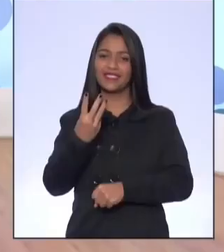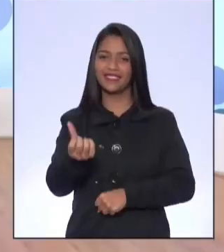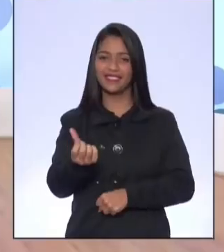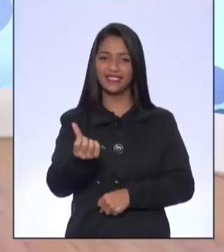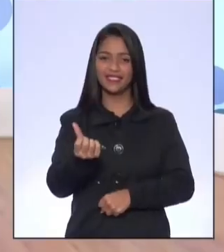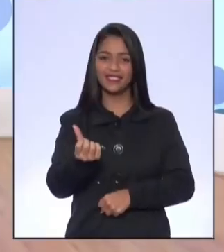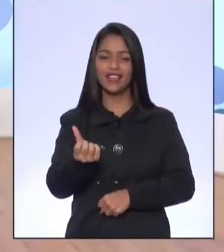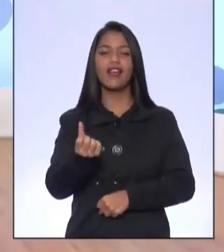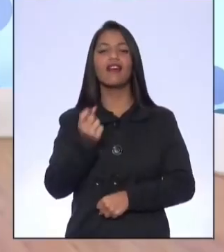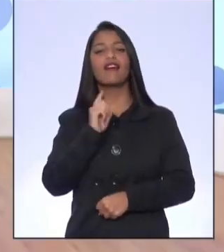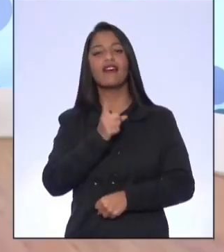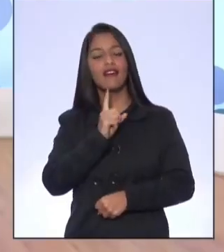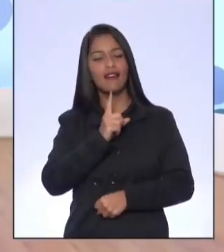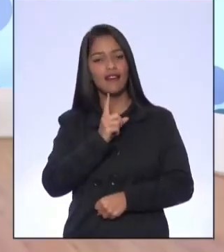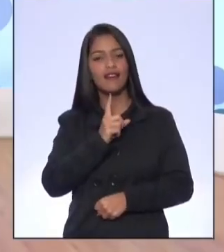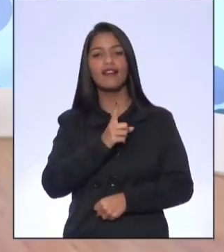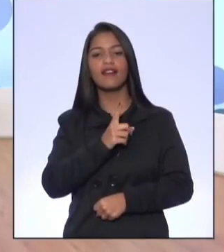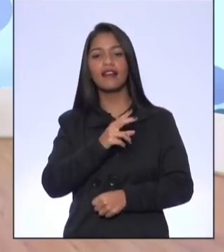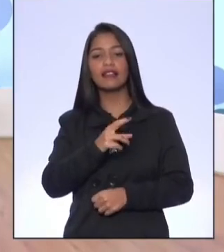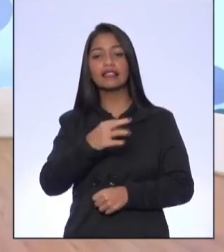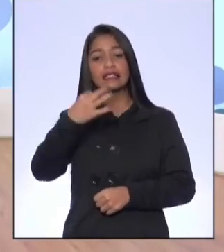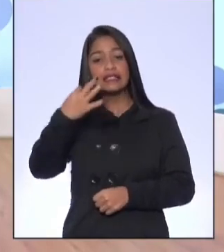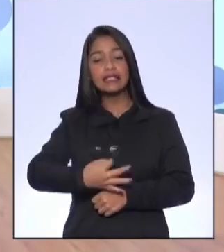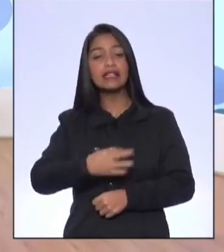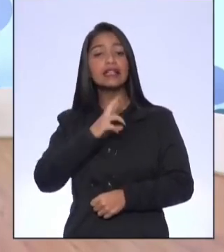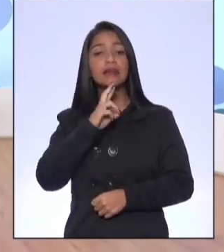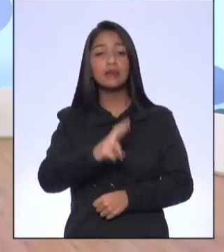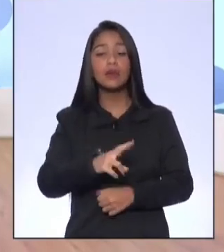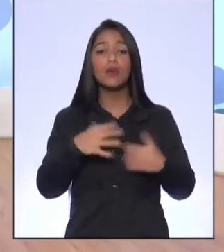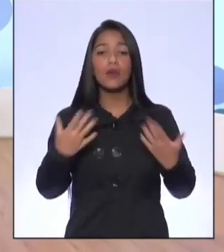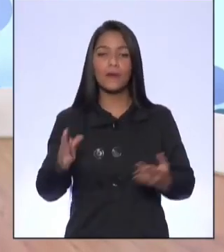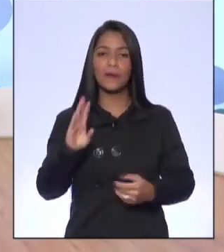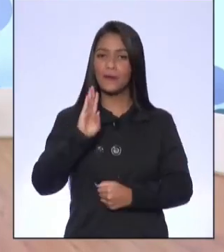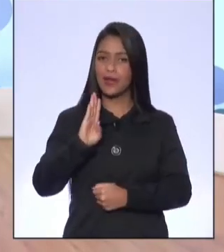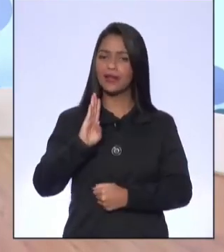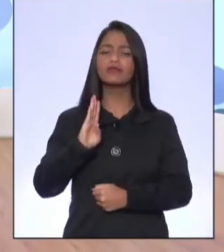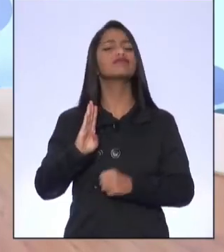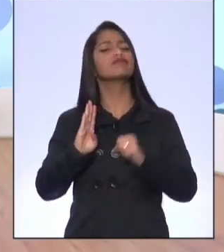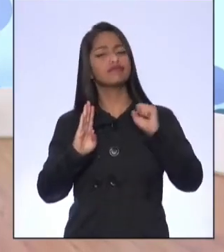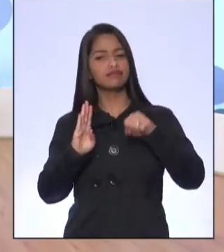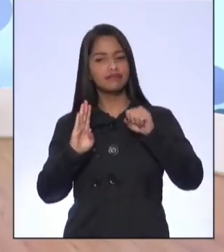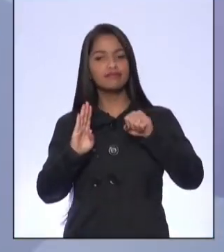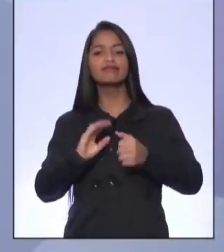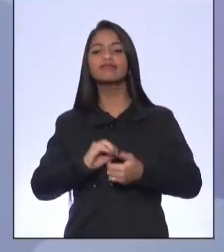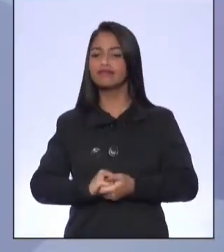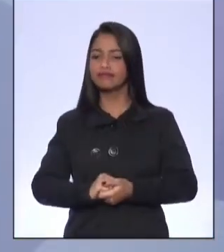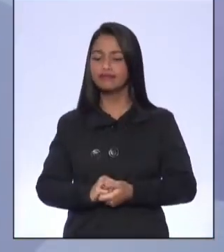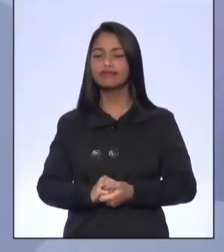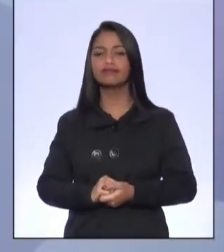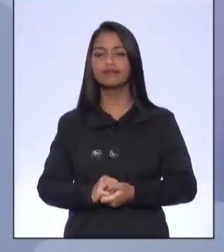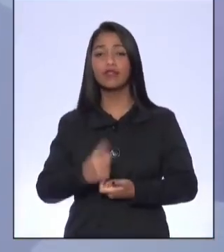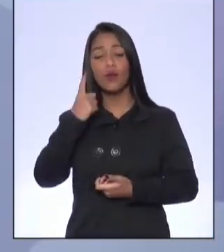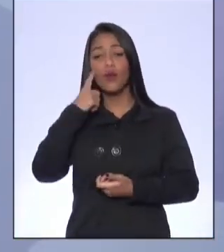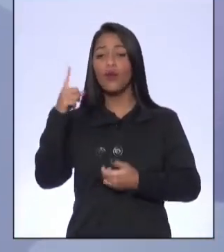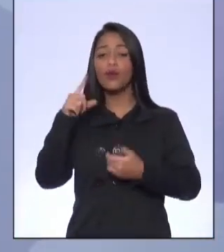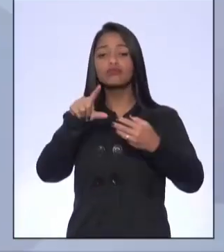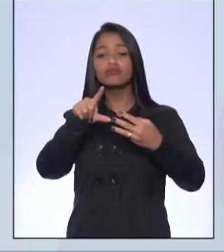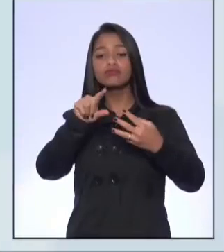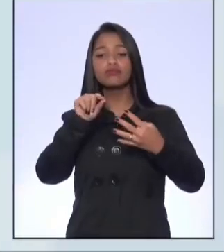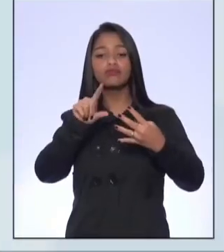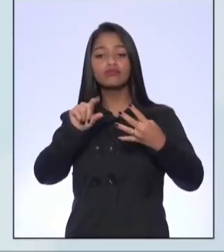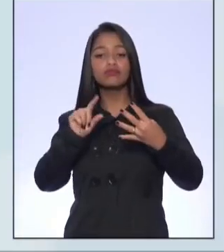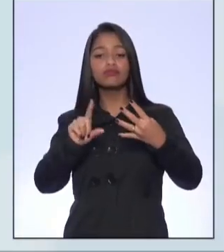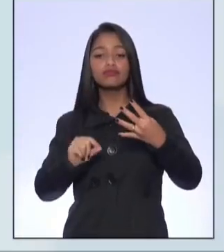Ah, Jonas. Então a resposta certa é a resposta B? Isso mesmo. Então se você olhar lá na alternativa, né,